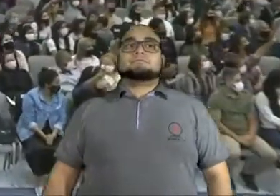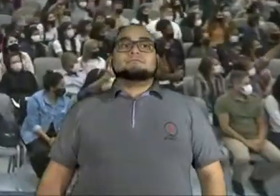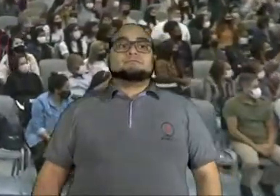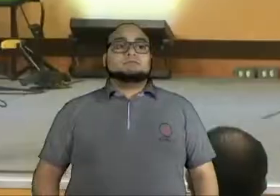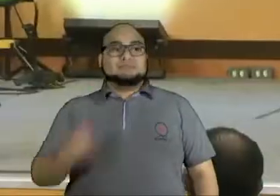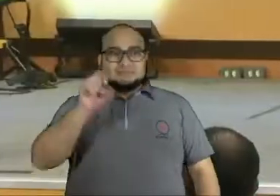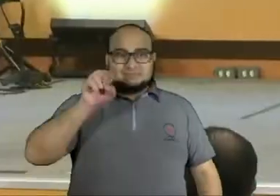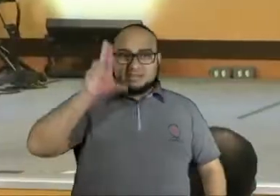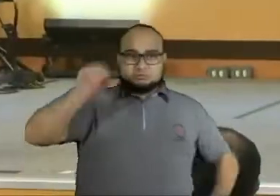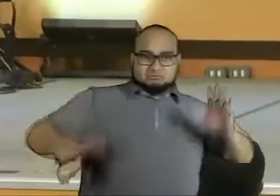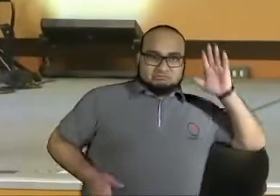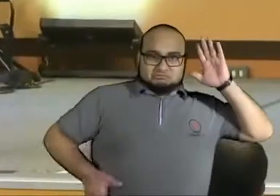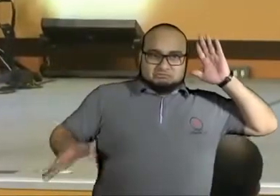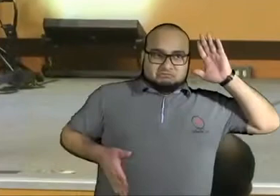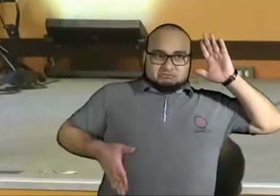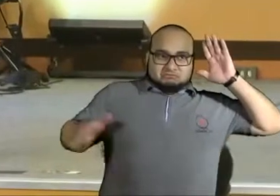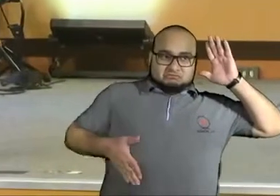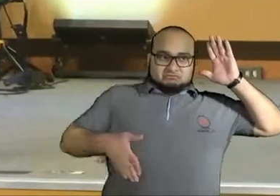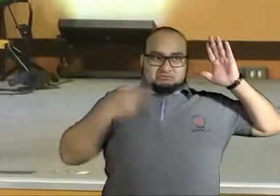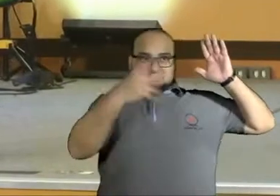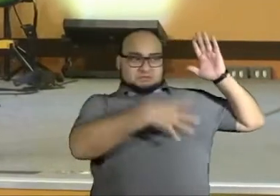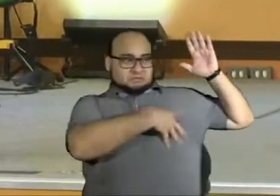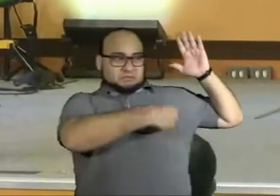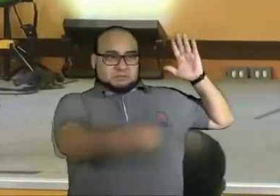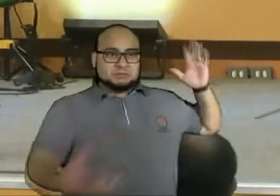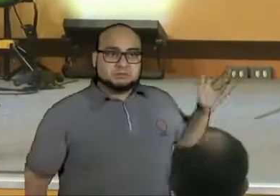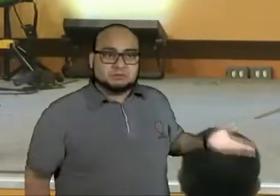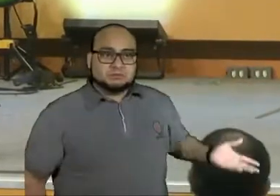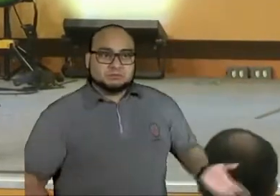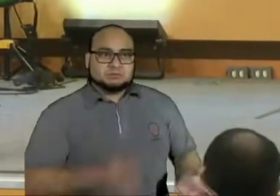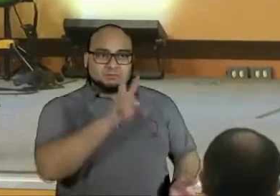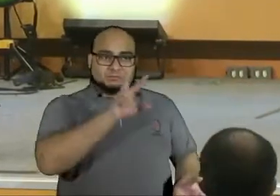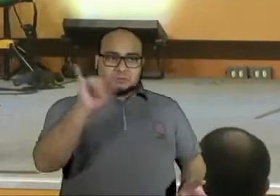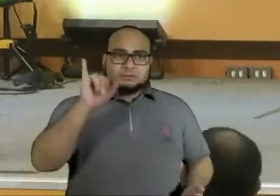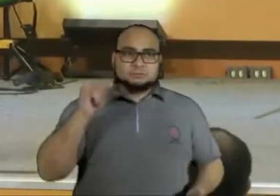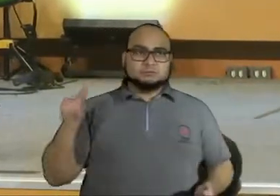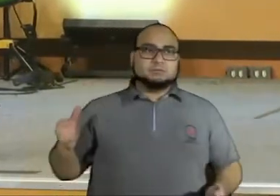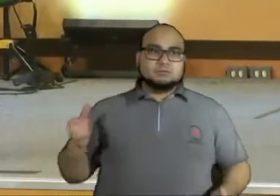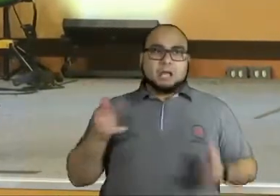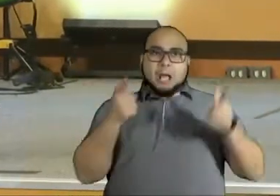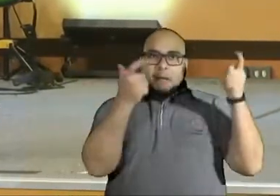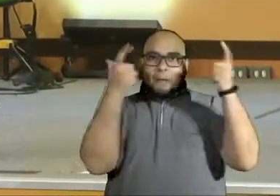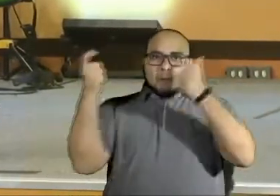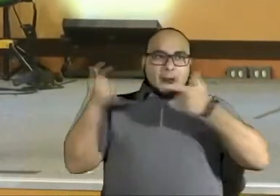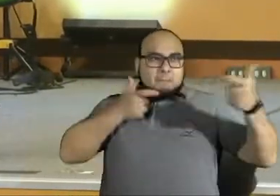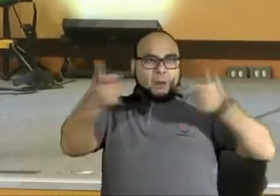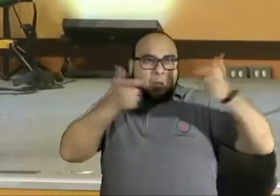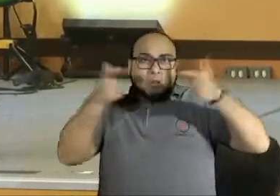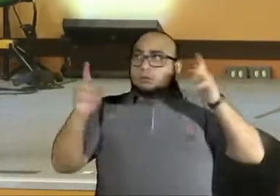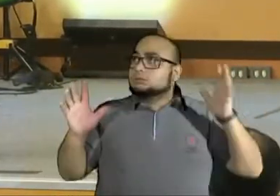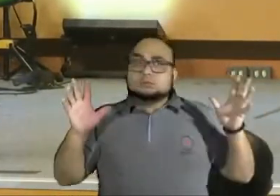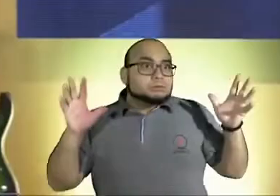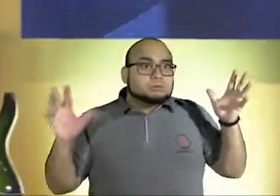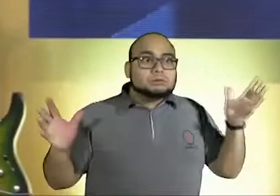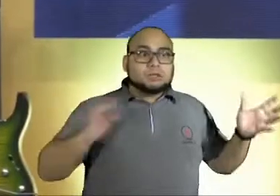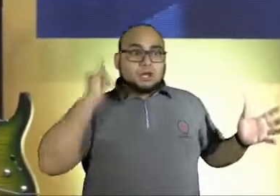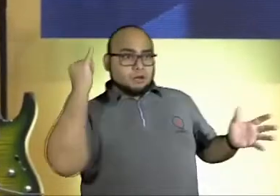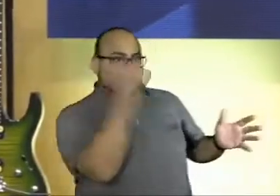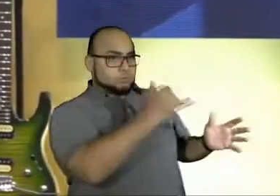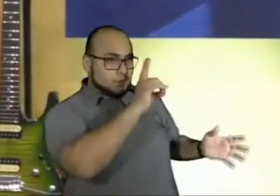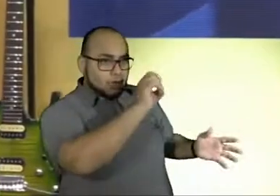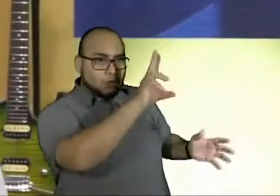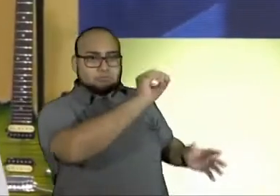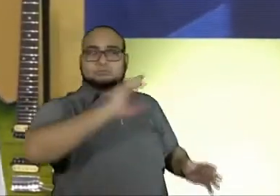filho é aviãozinho. Já disse que ele vai dar 20 tiros na cara dele. Não precisa falar pro dono da boca. Só precisa